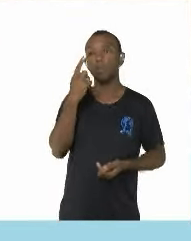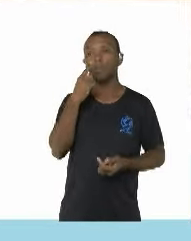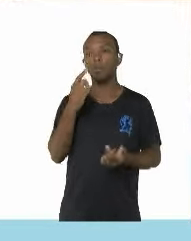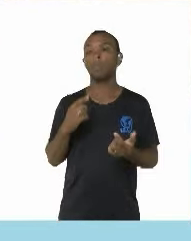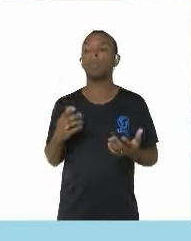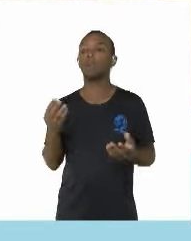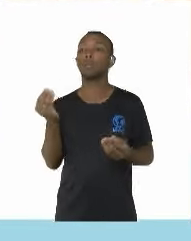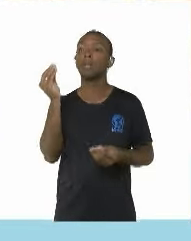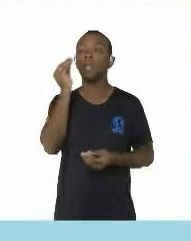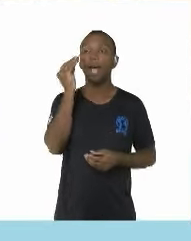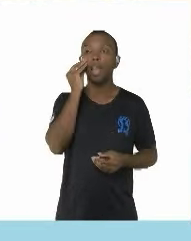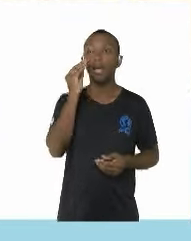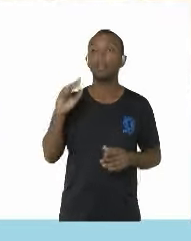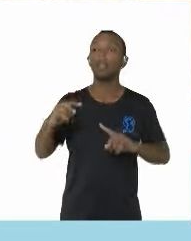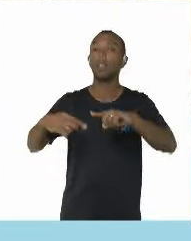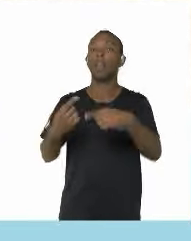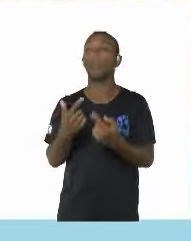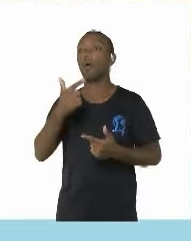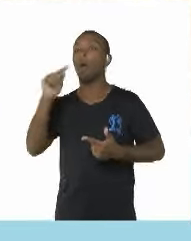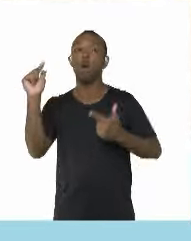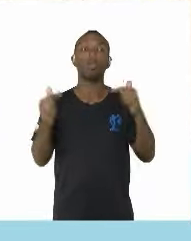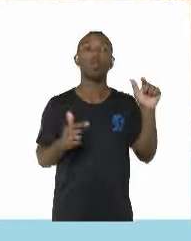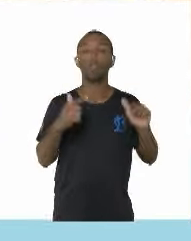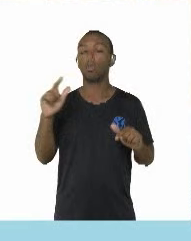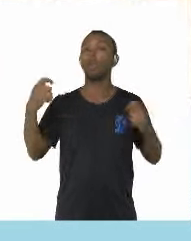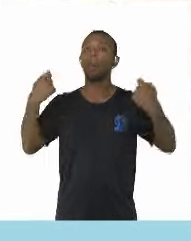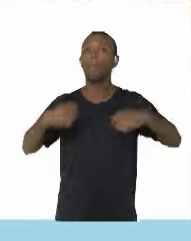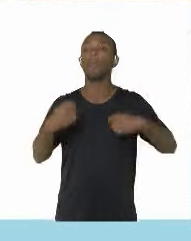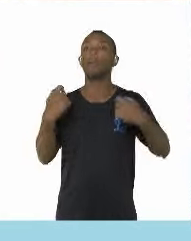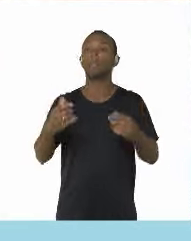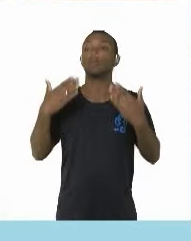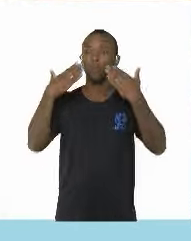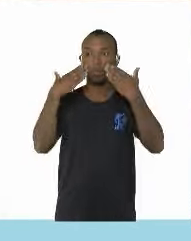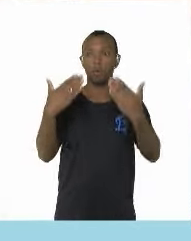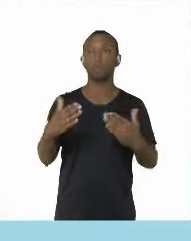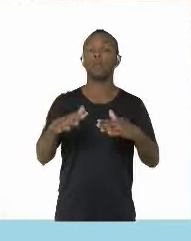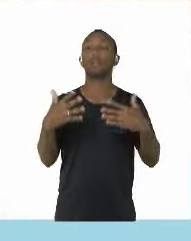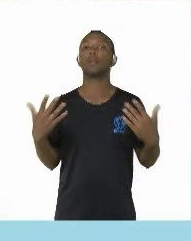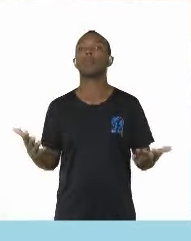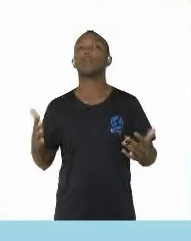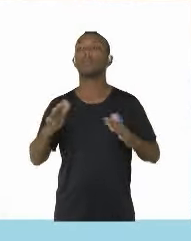um teste, aí vamos fazer outro. Não, a gente tem que apresentar, a gente tem um tempo. Então,